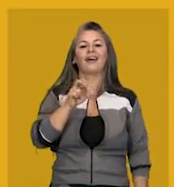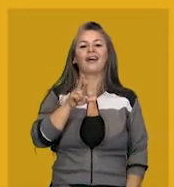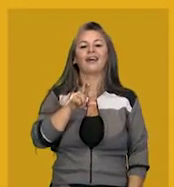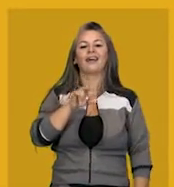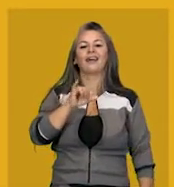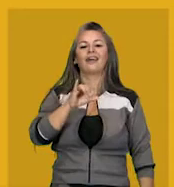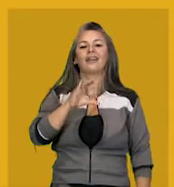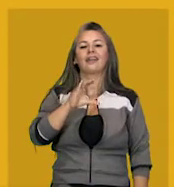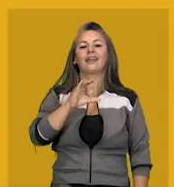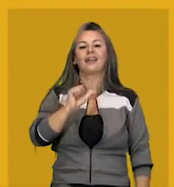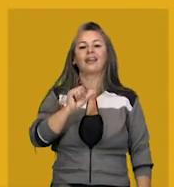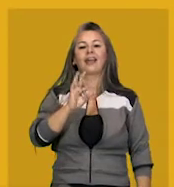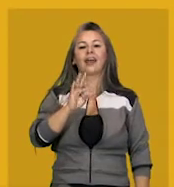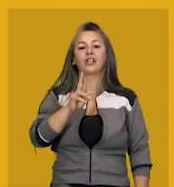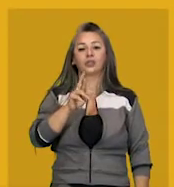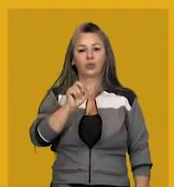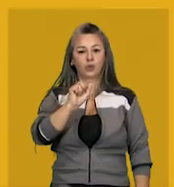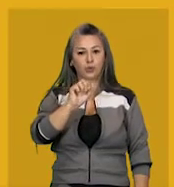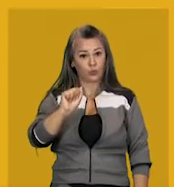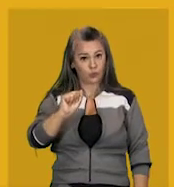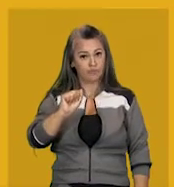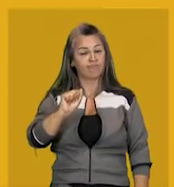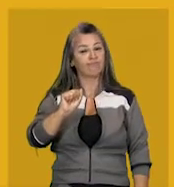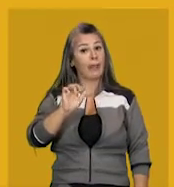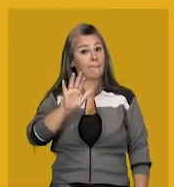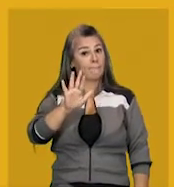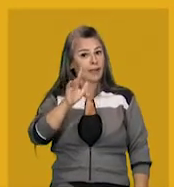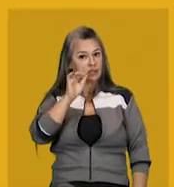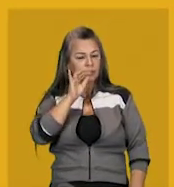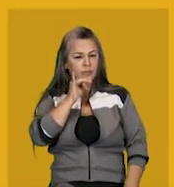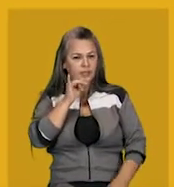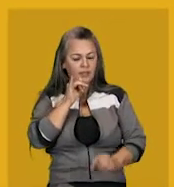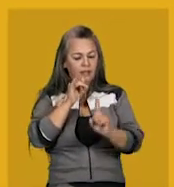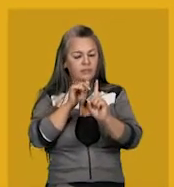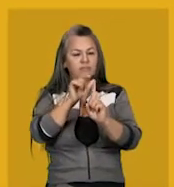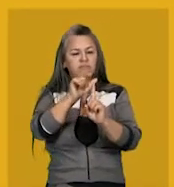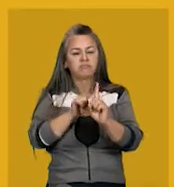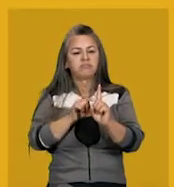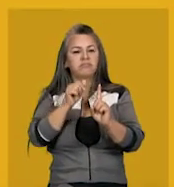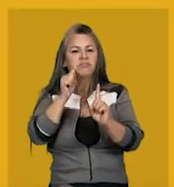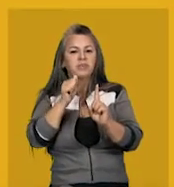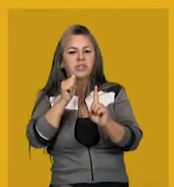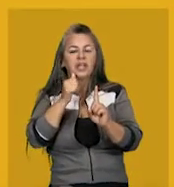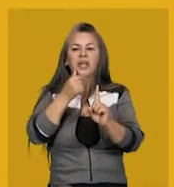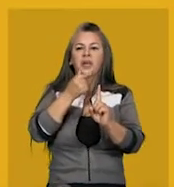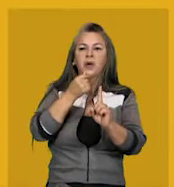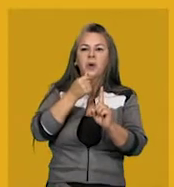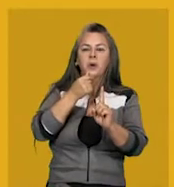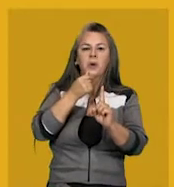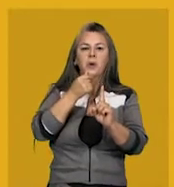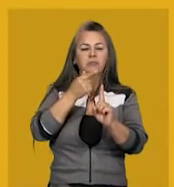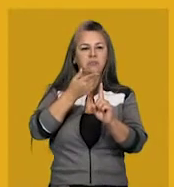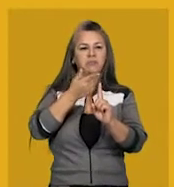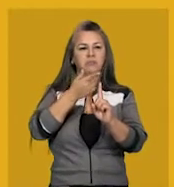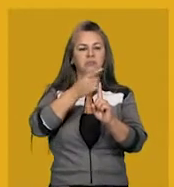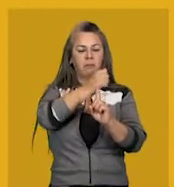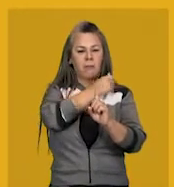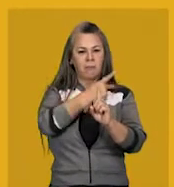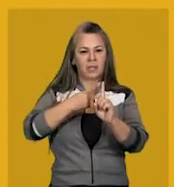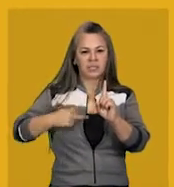dona de casa, ou um estudante, são pessoas que são trazidas à cena para serem